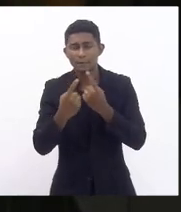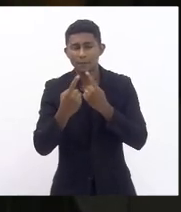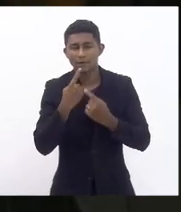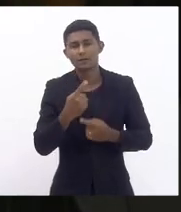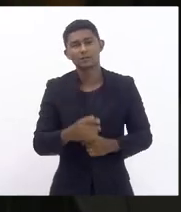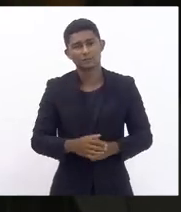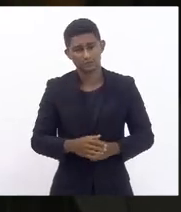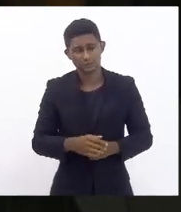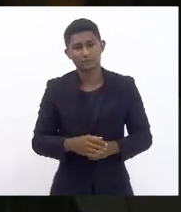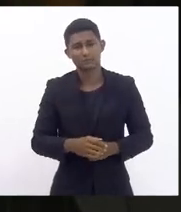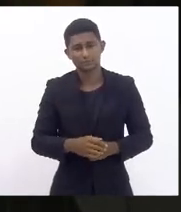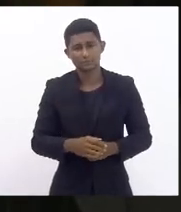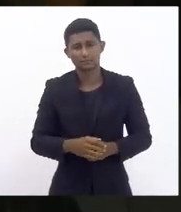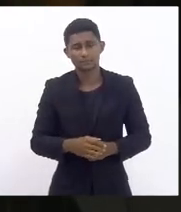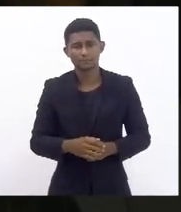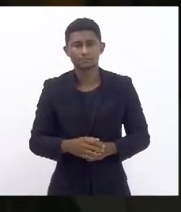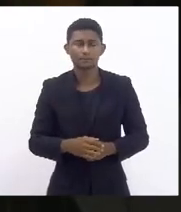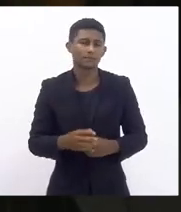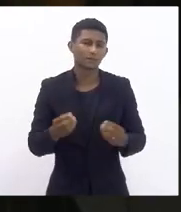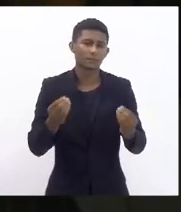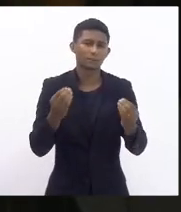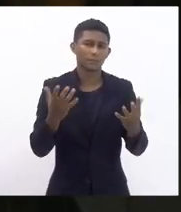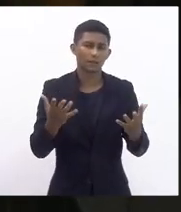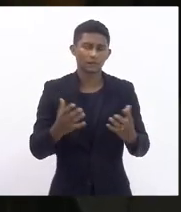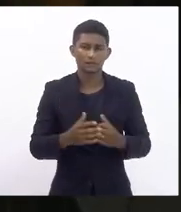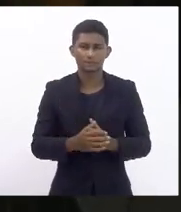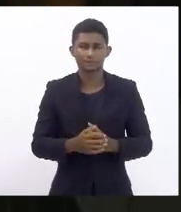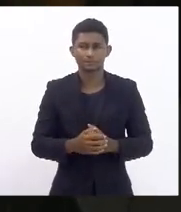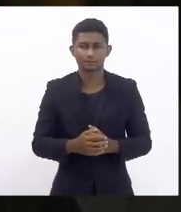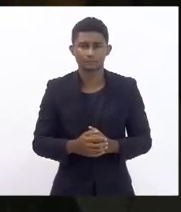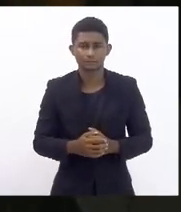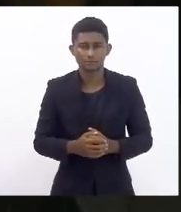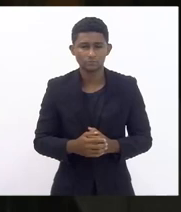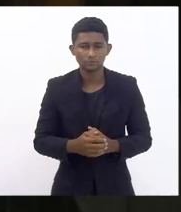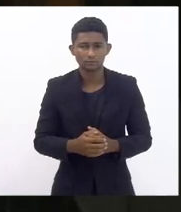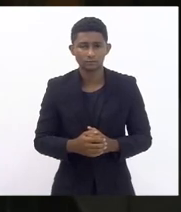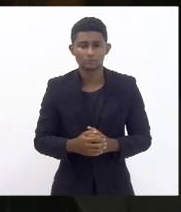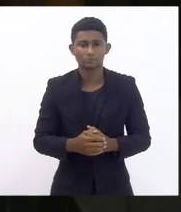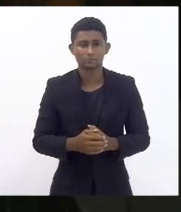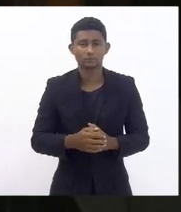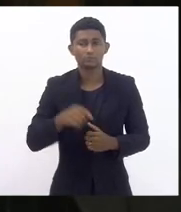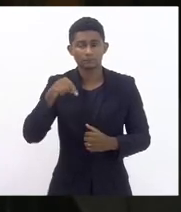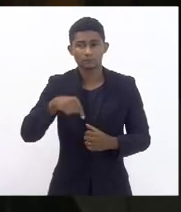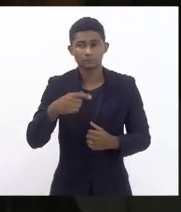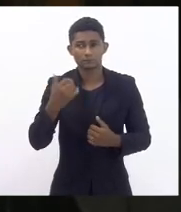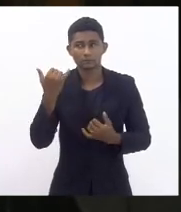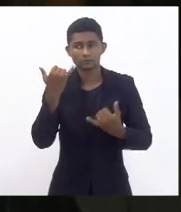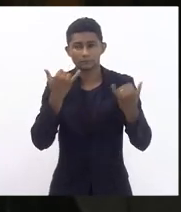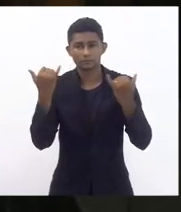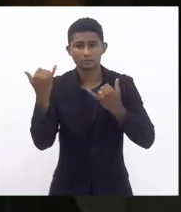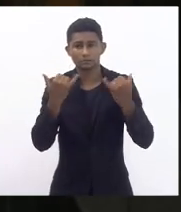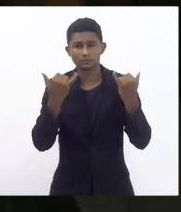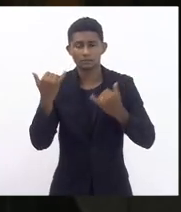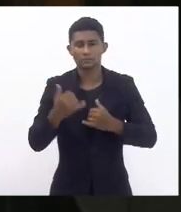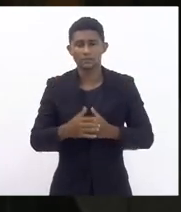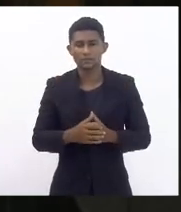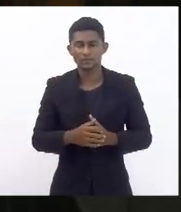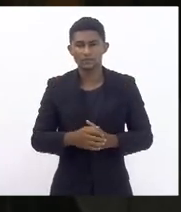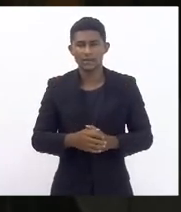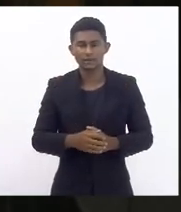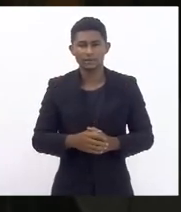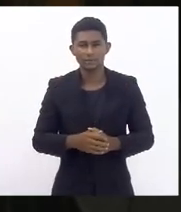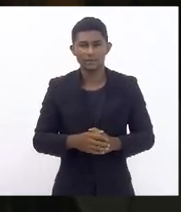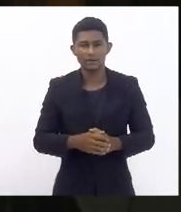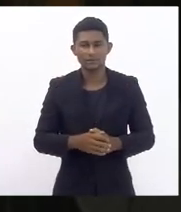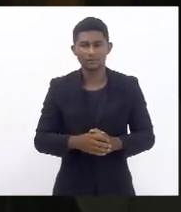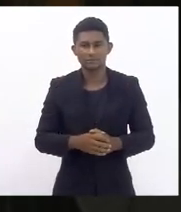introdutório, primeiro para, com números e com dados, né, eu tenho outros dados, mas não vou ficar repetindo todos que eu anotei